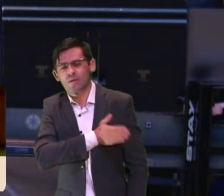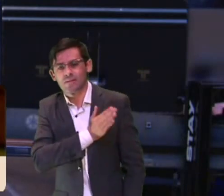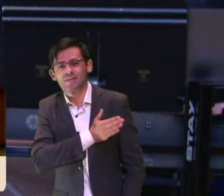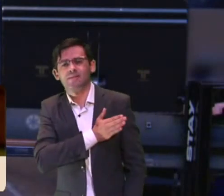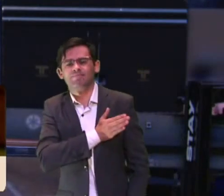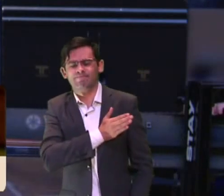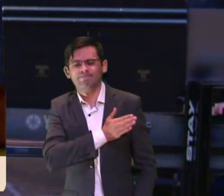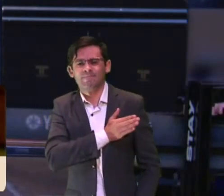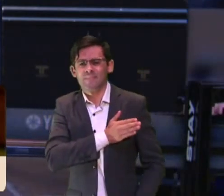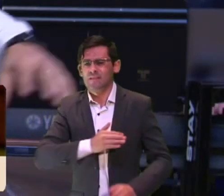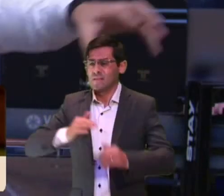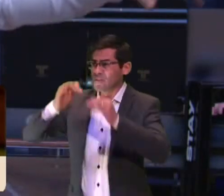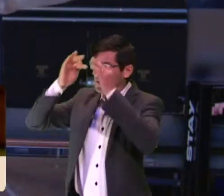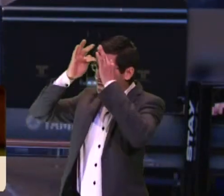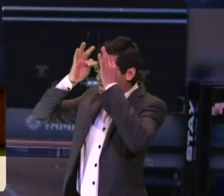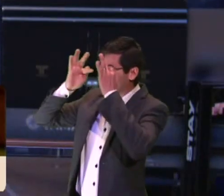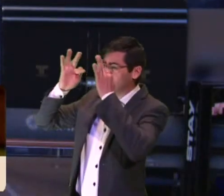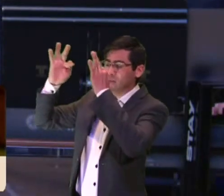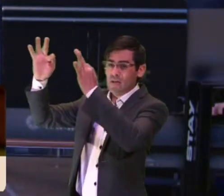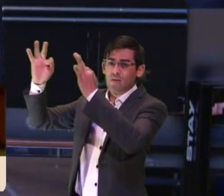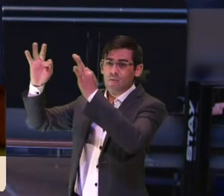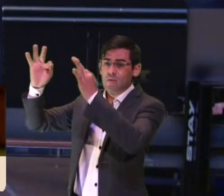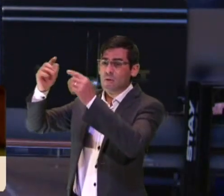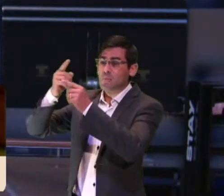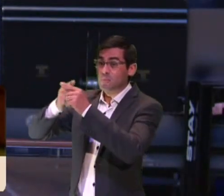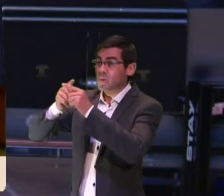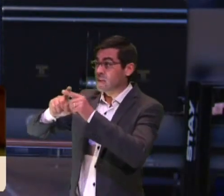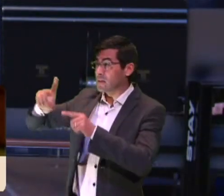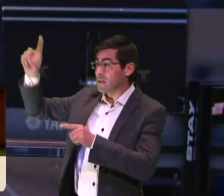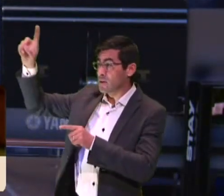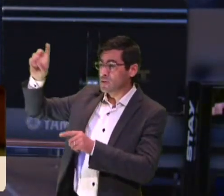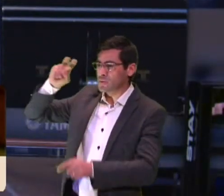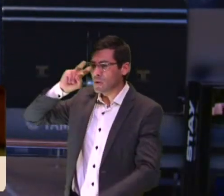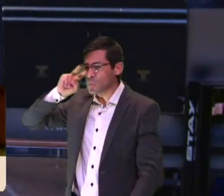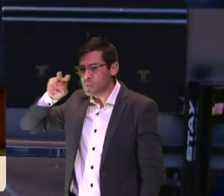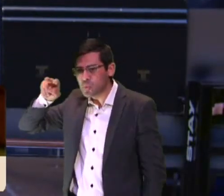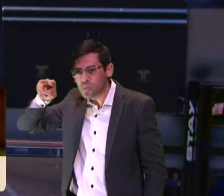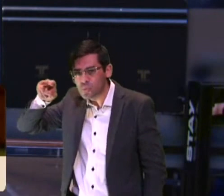completamente fiel. Os olhos do Senhor passeiam por toda